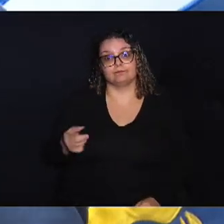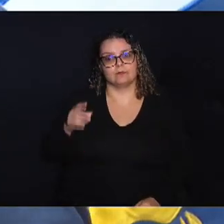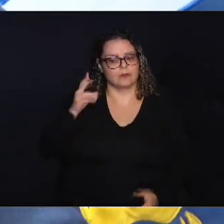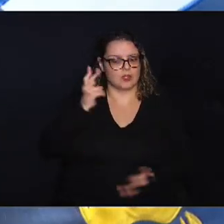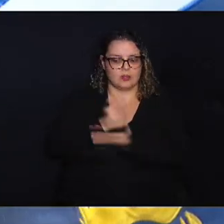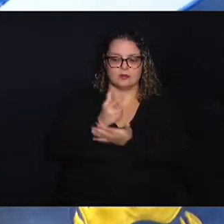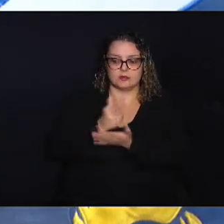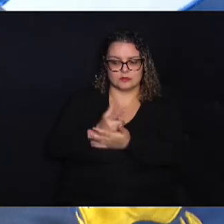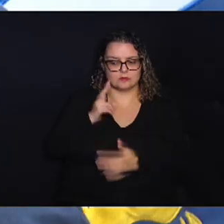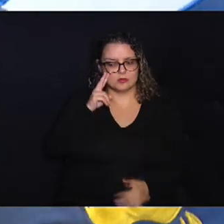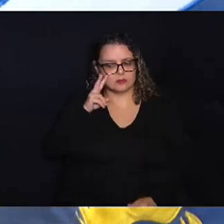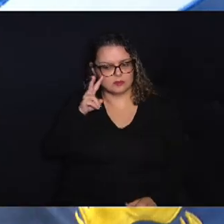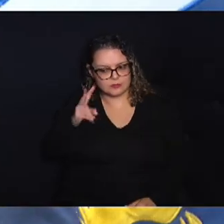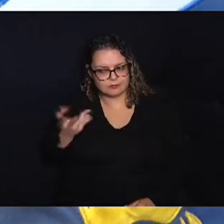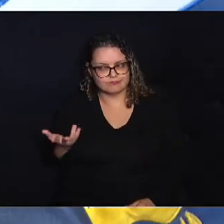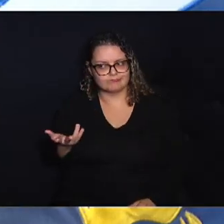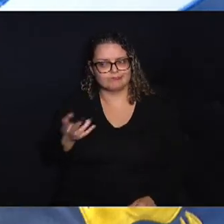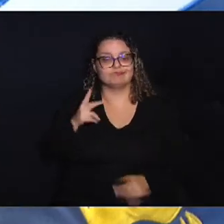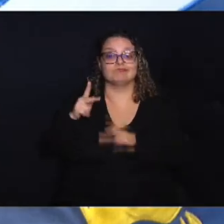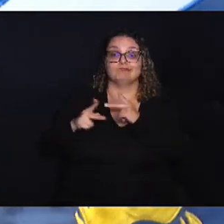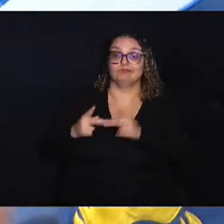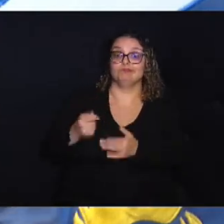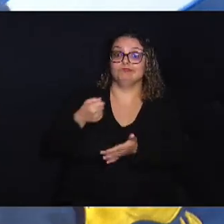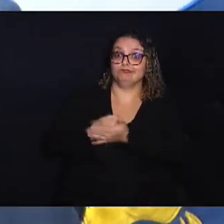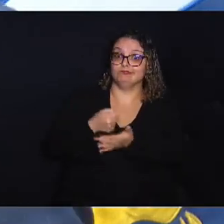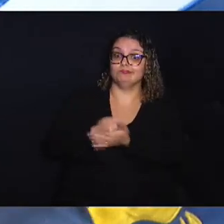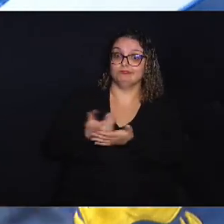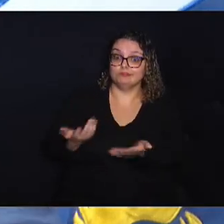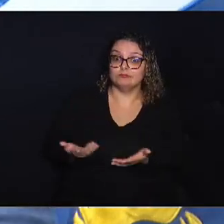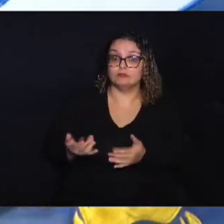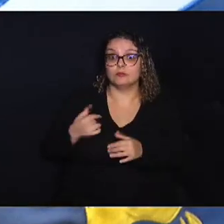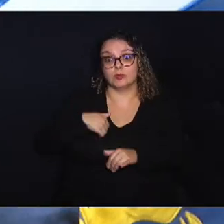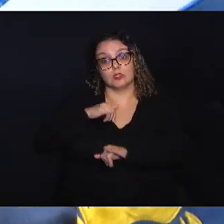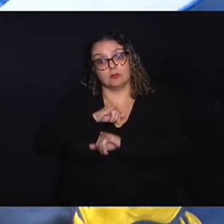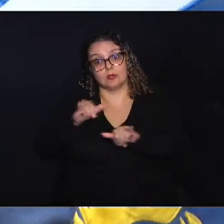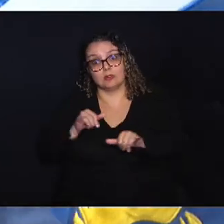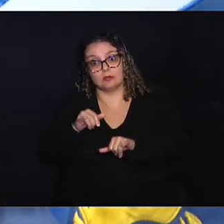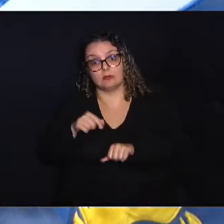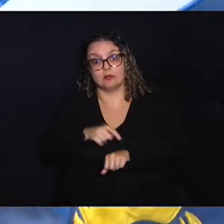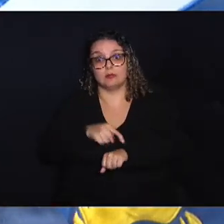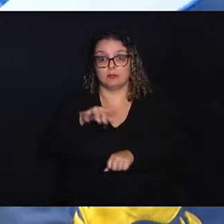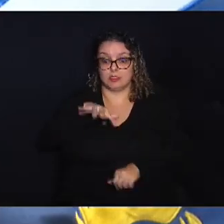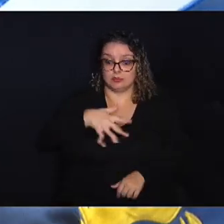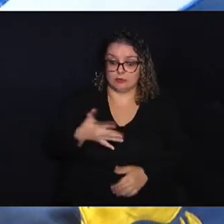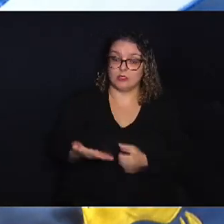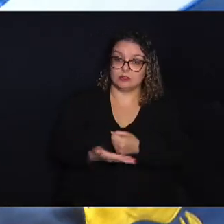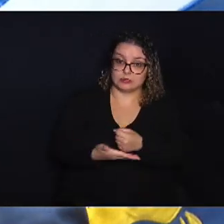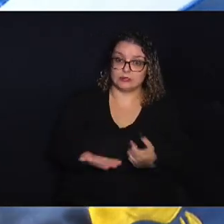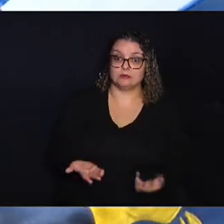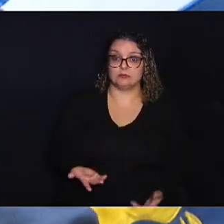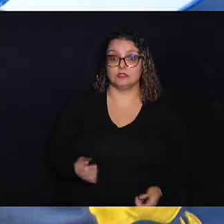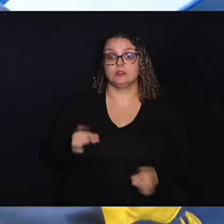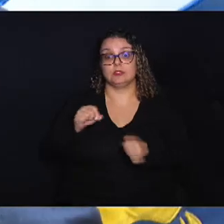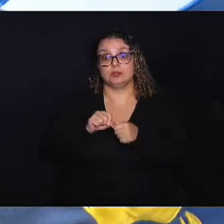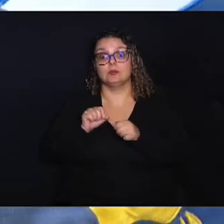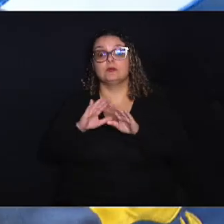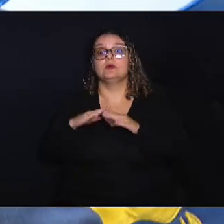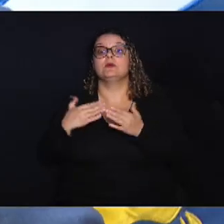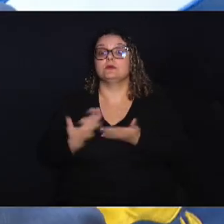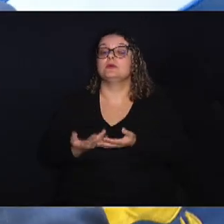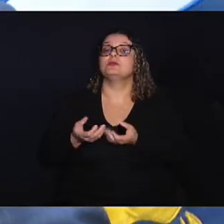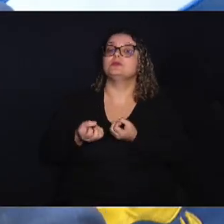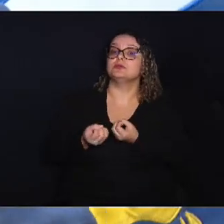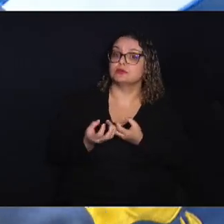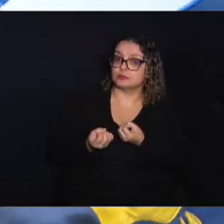estou vendo lá e a população me cobrando, porque eu anunciei em cima do calendário. Então, eu fiz esse requerimento de